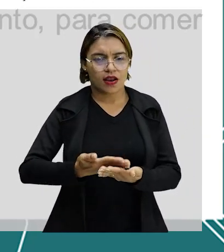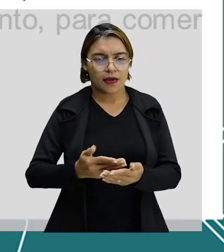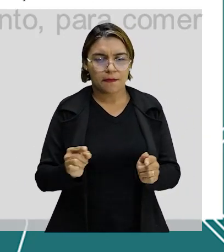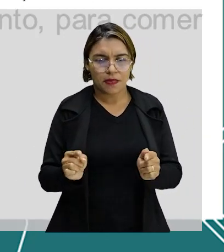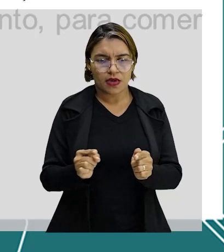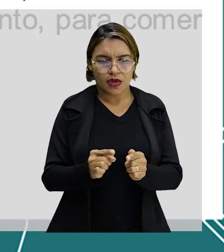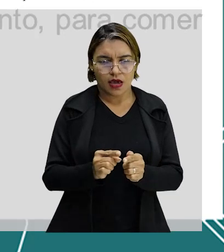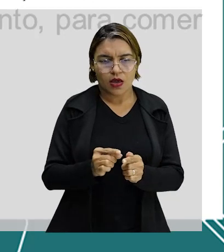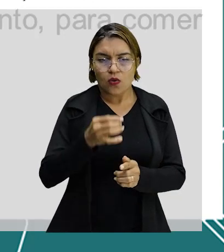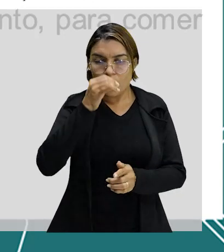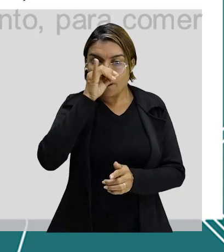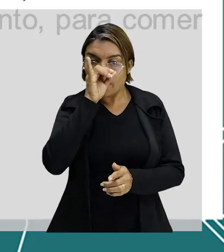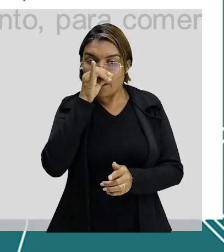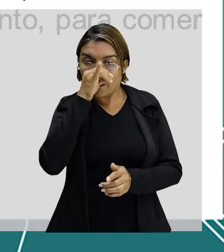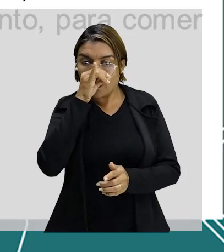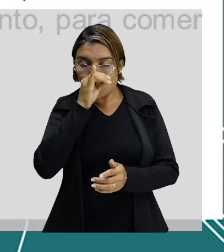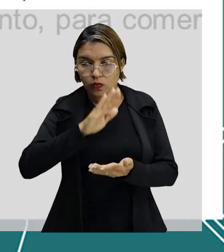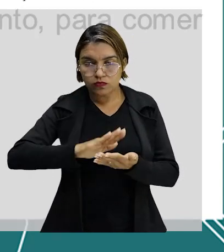e empanados, tá?